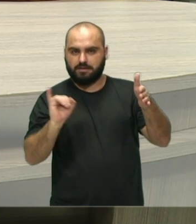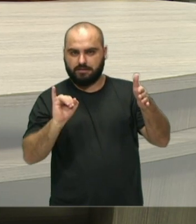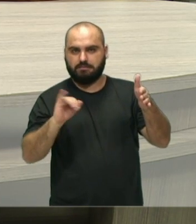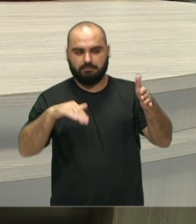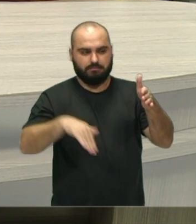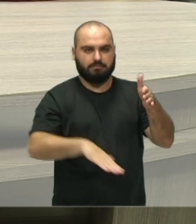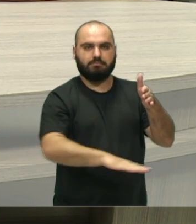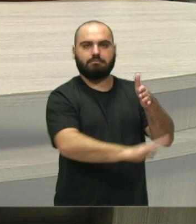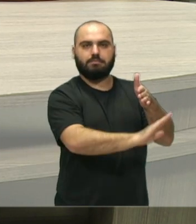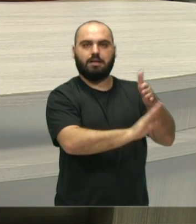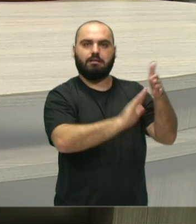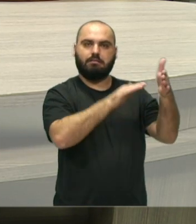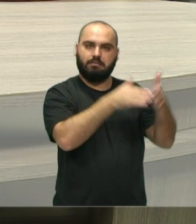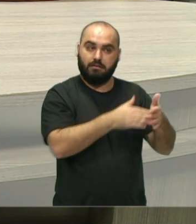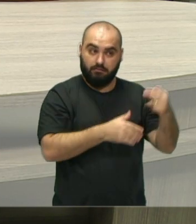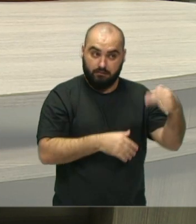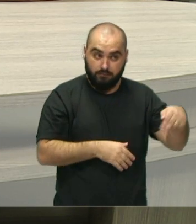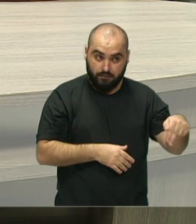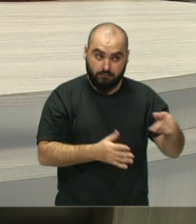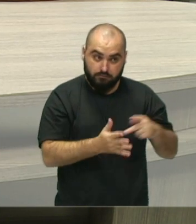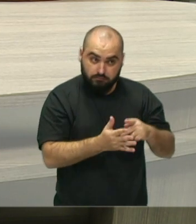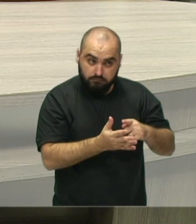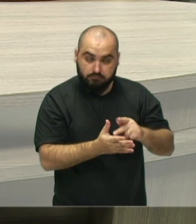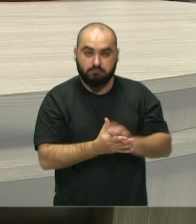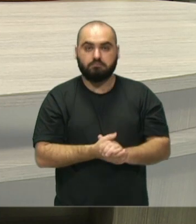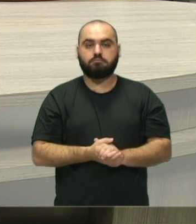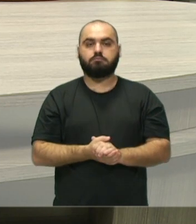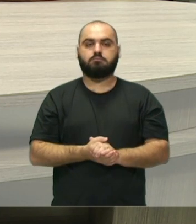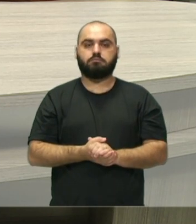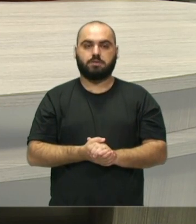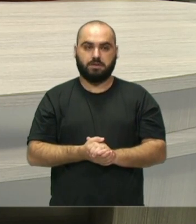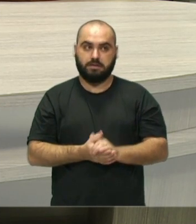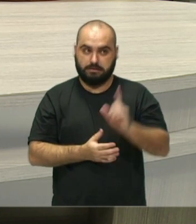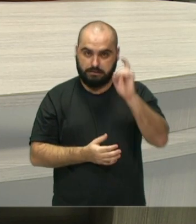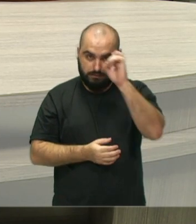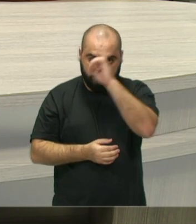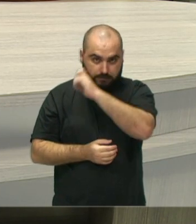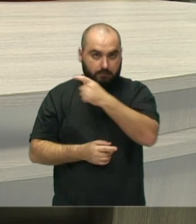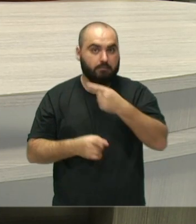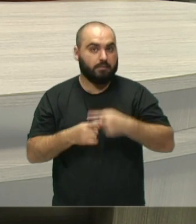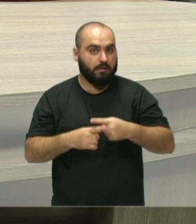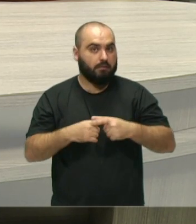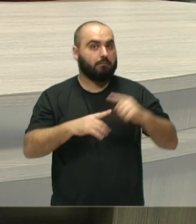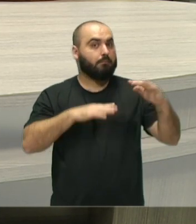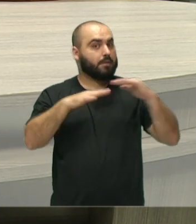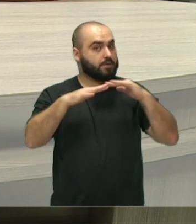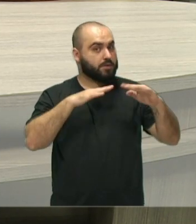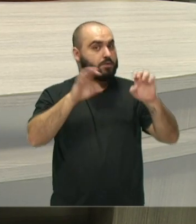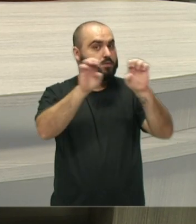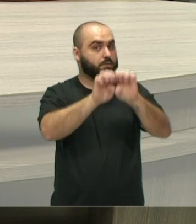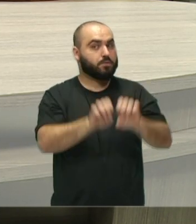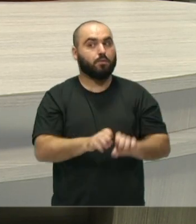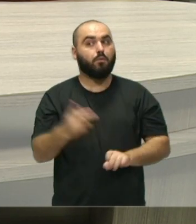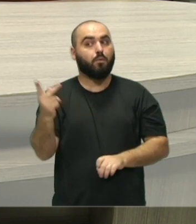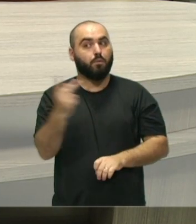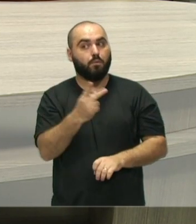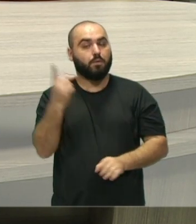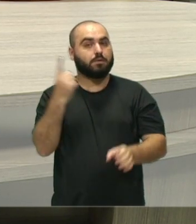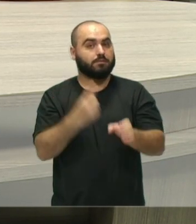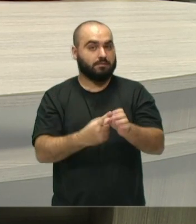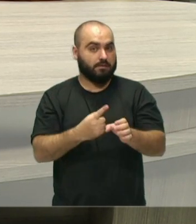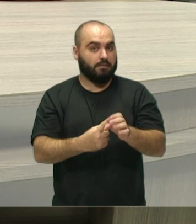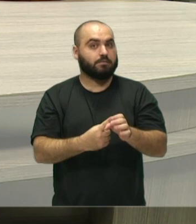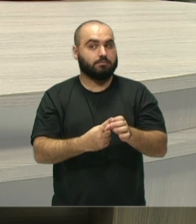Itajaí-Açu e chega em Navegantes. Bem complicado, porque vai mexer muito na estrutura, inclusive das 2 cidades, por causa